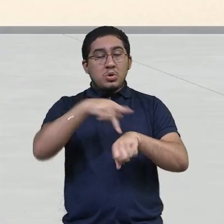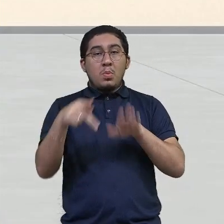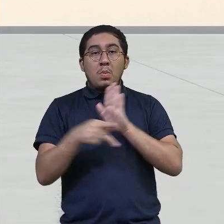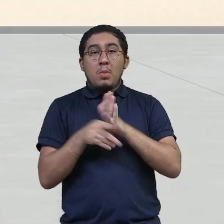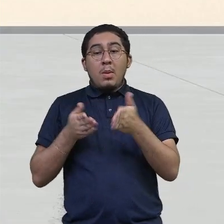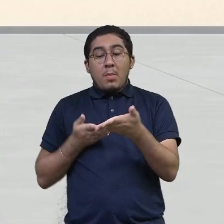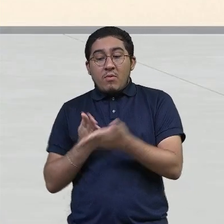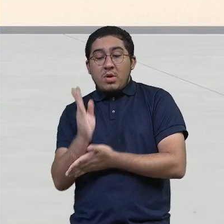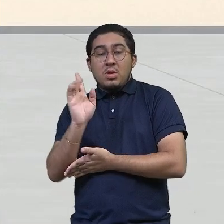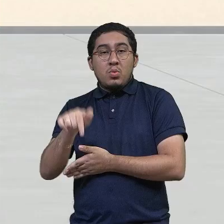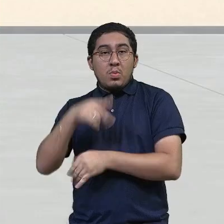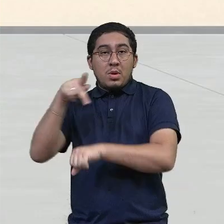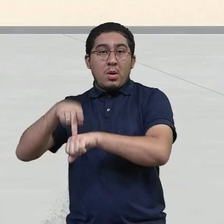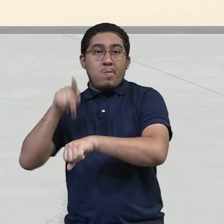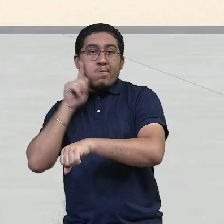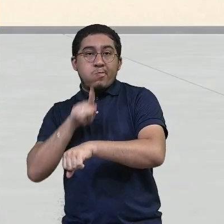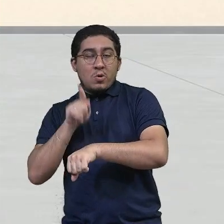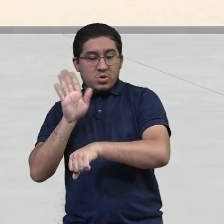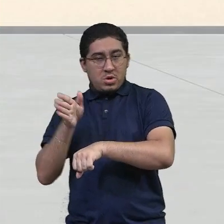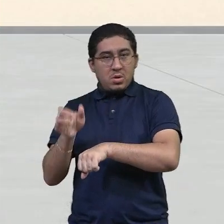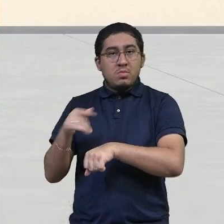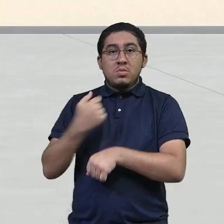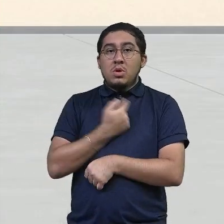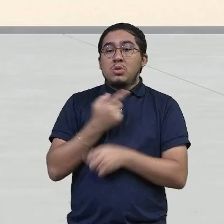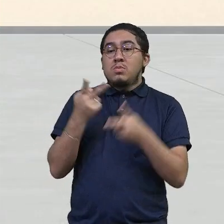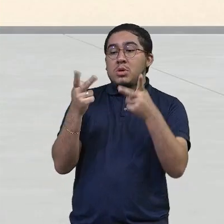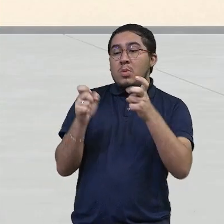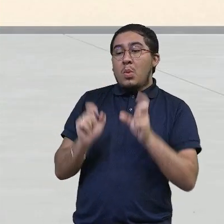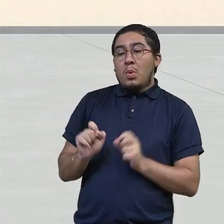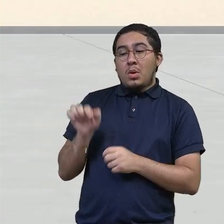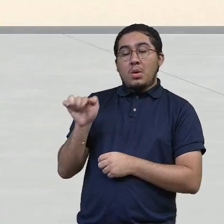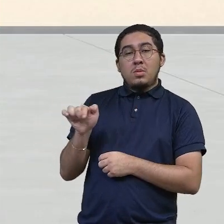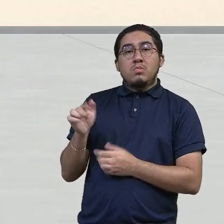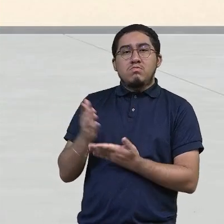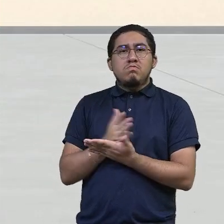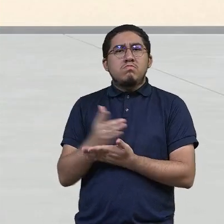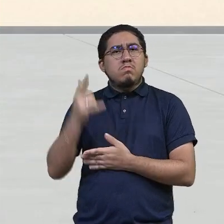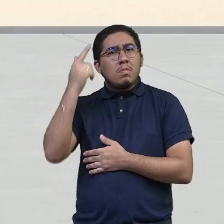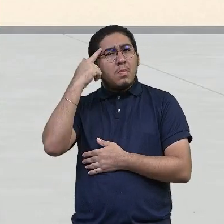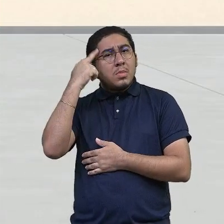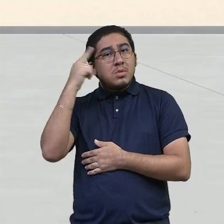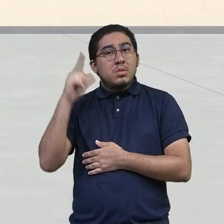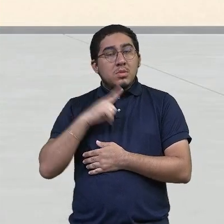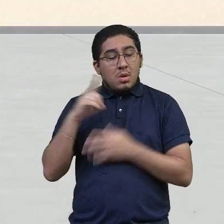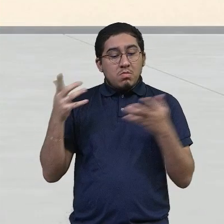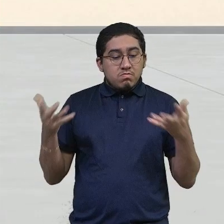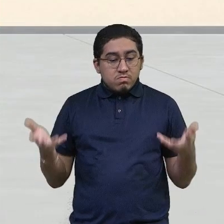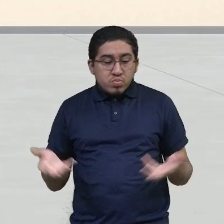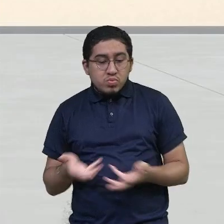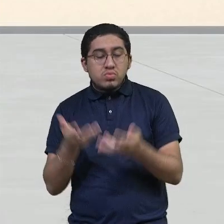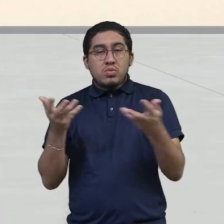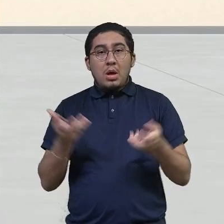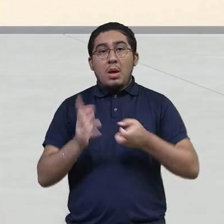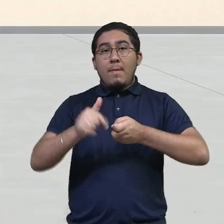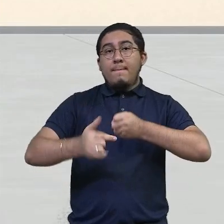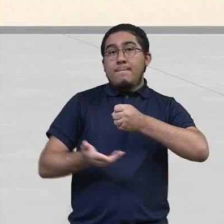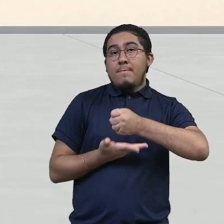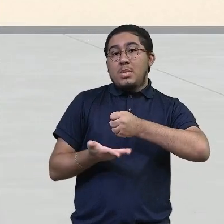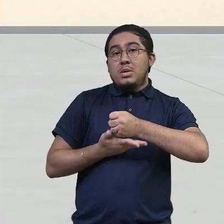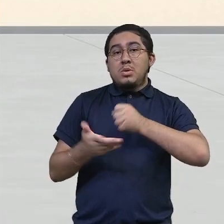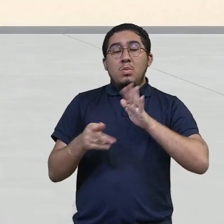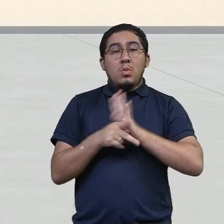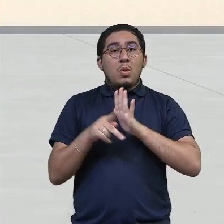Unidos, nós já verificamos que eles, de certa forma, impulsionaram e subsidiaram